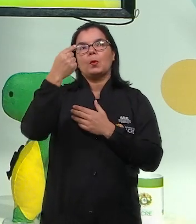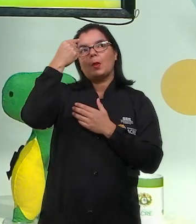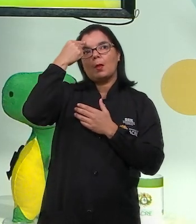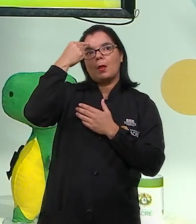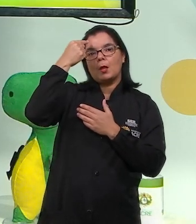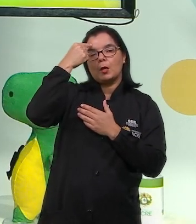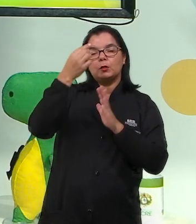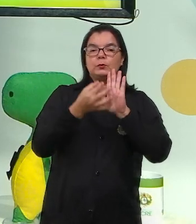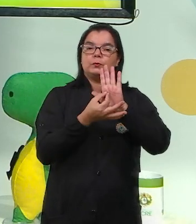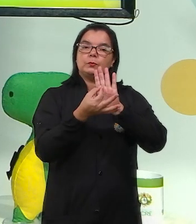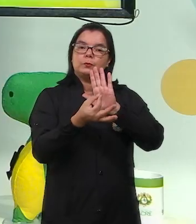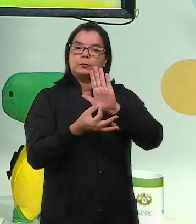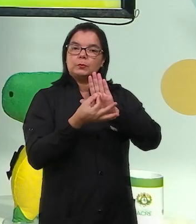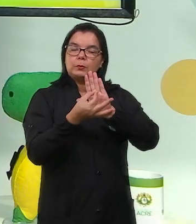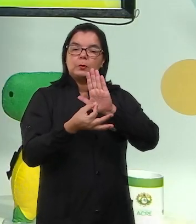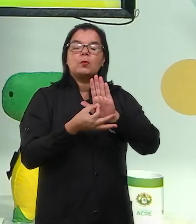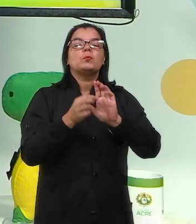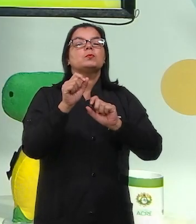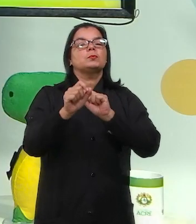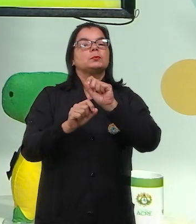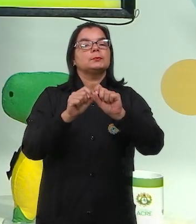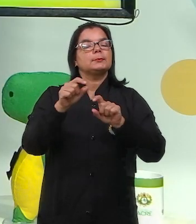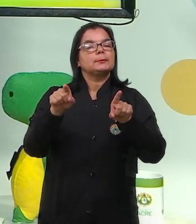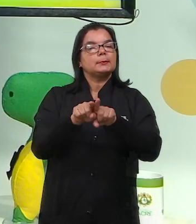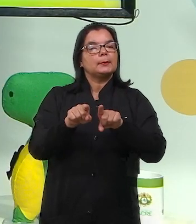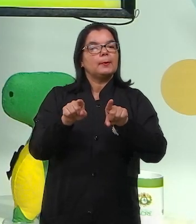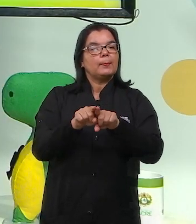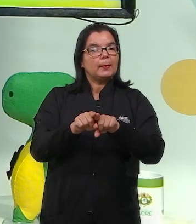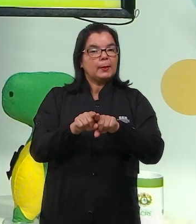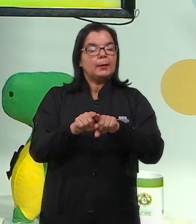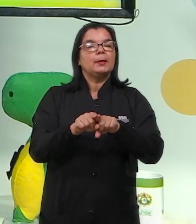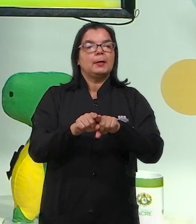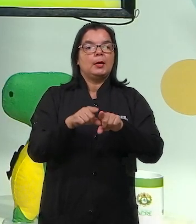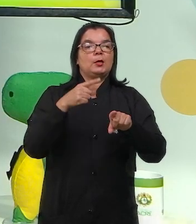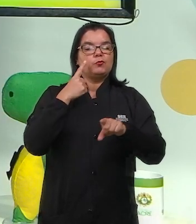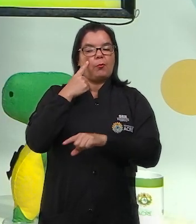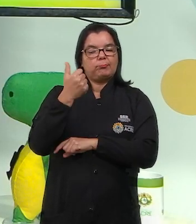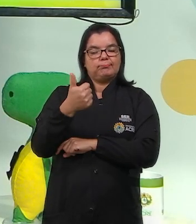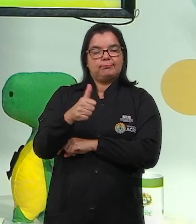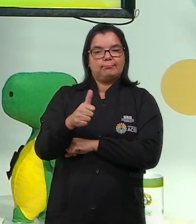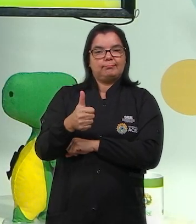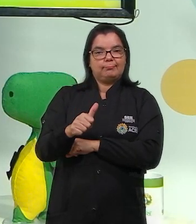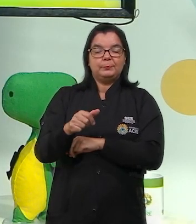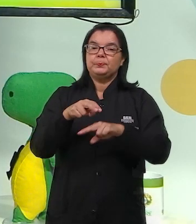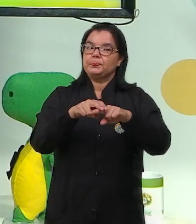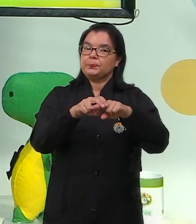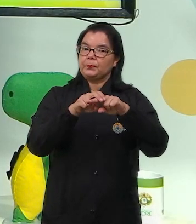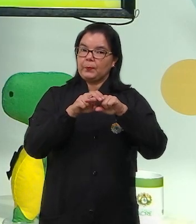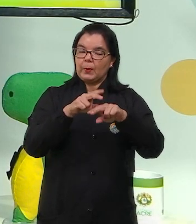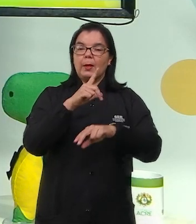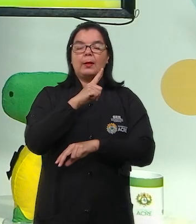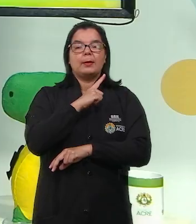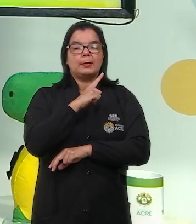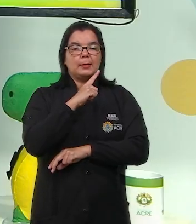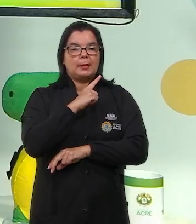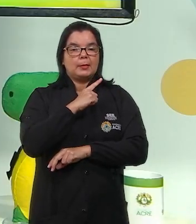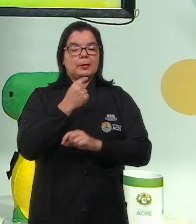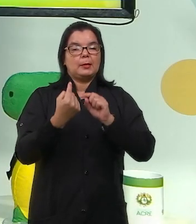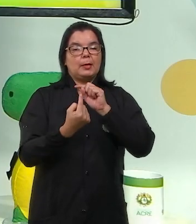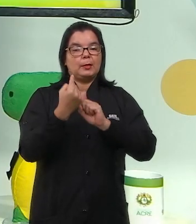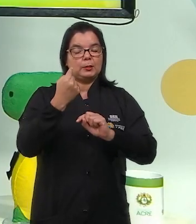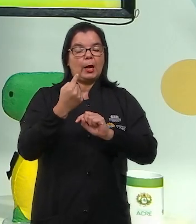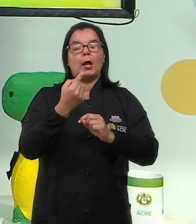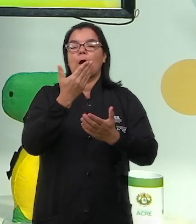pensamento crítico, nós partimos também a partir de análises. É por isso que nós temos lá desde a